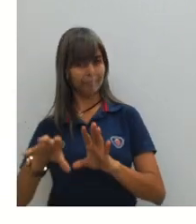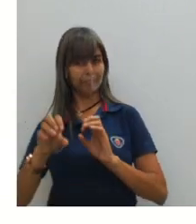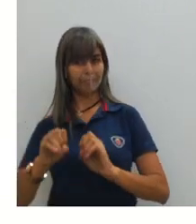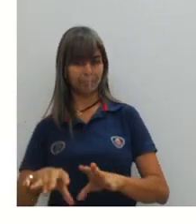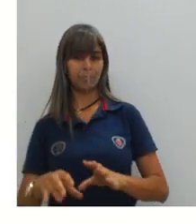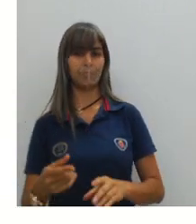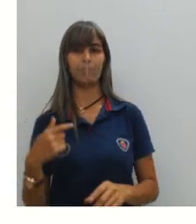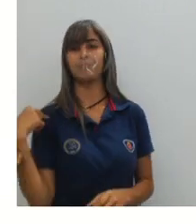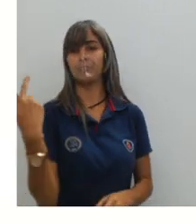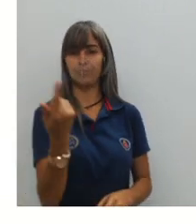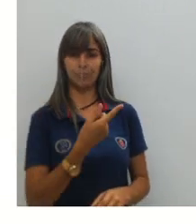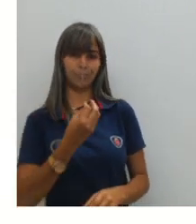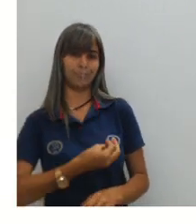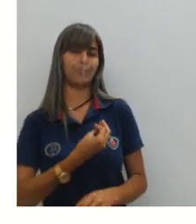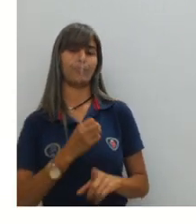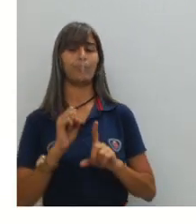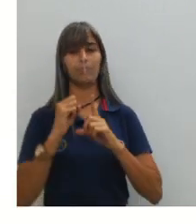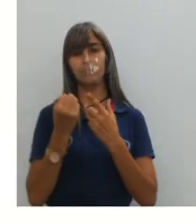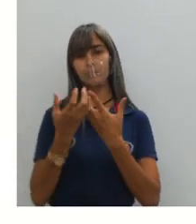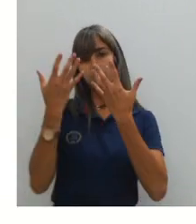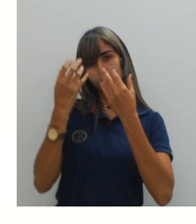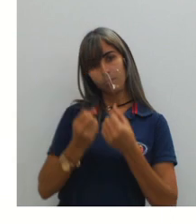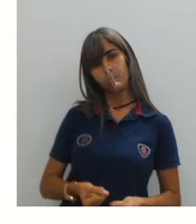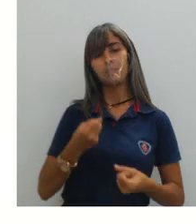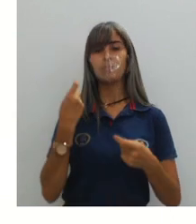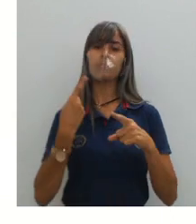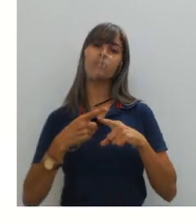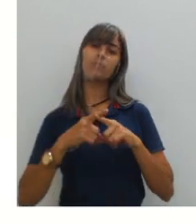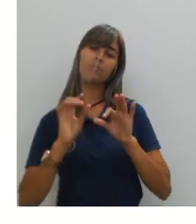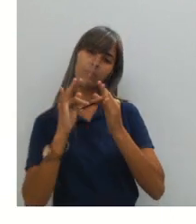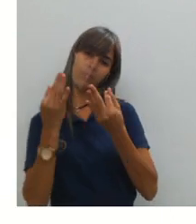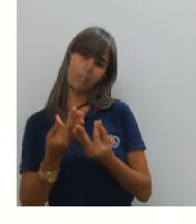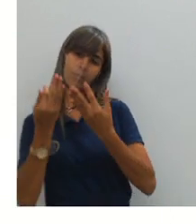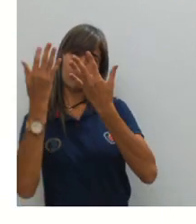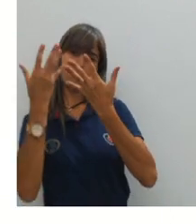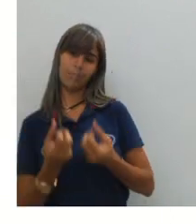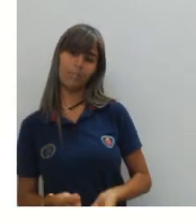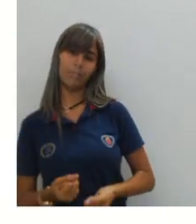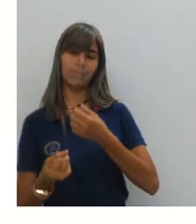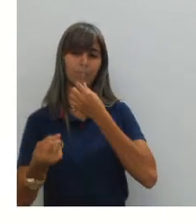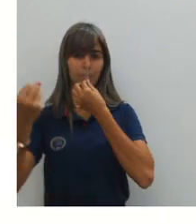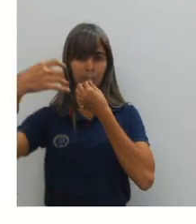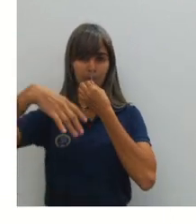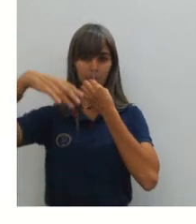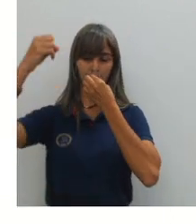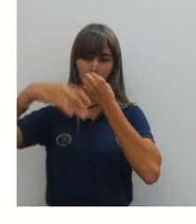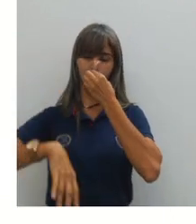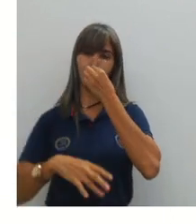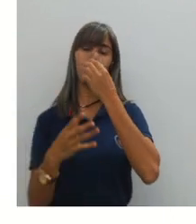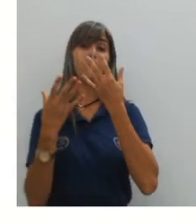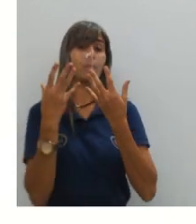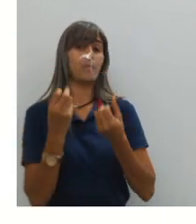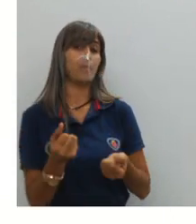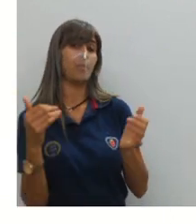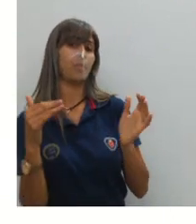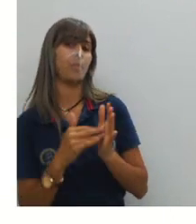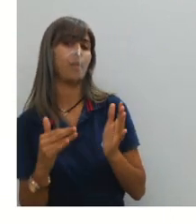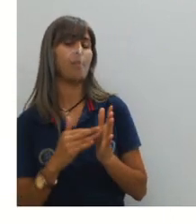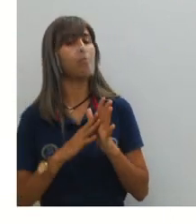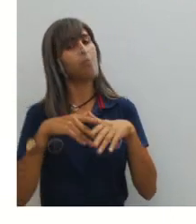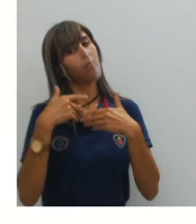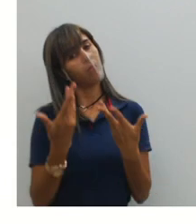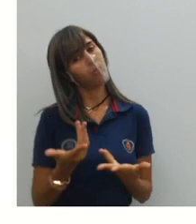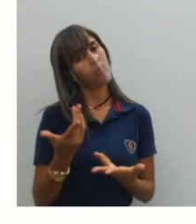dado na nossa vida social e a gente aceita porque isso vem de forma tradicional. A gente aceita até chegar ao